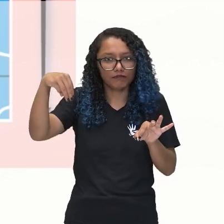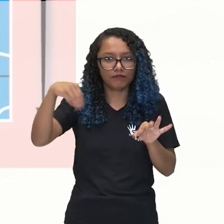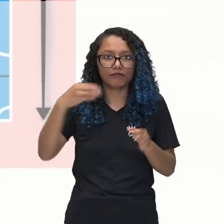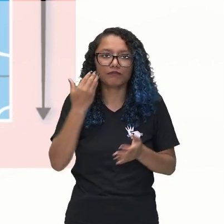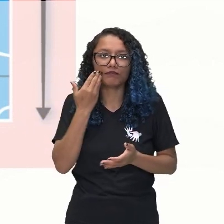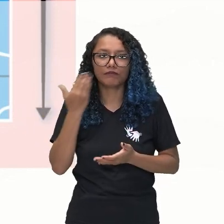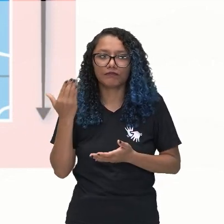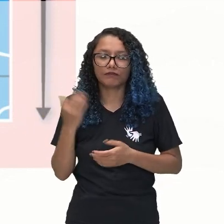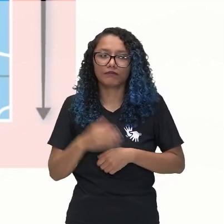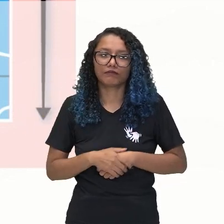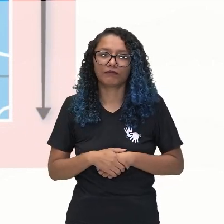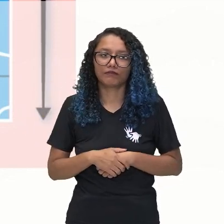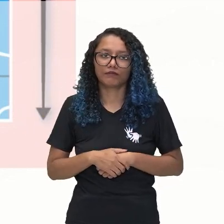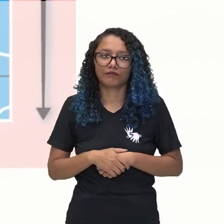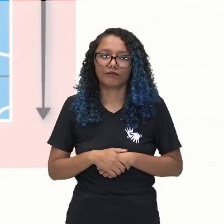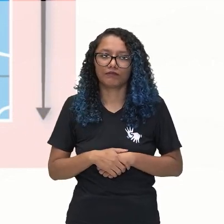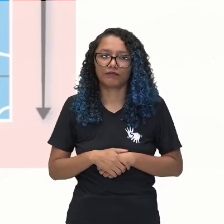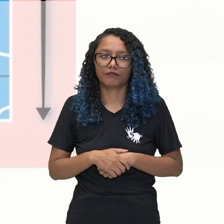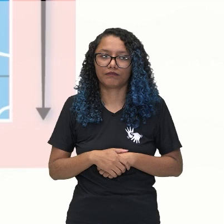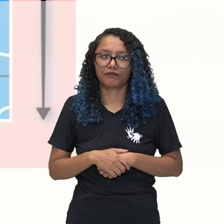seu ponto mais externo,